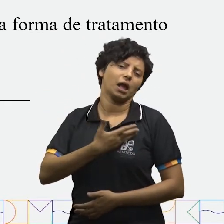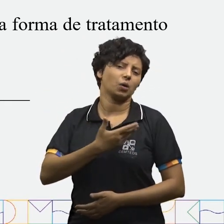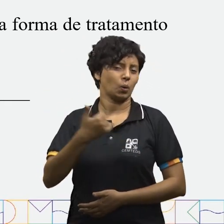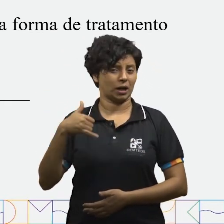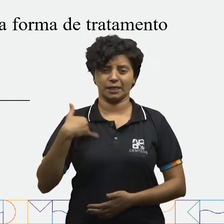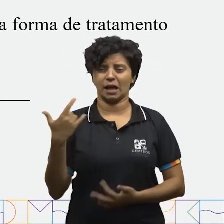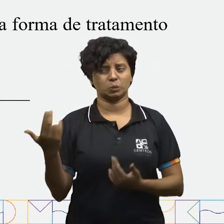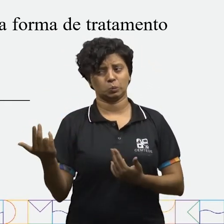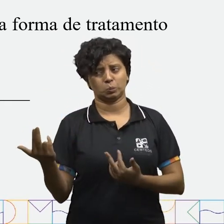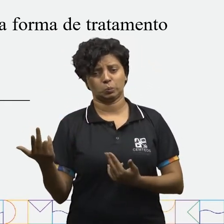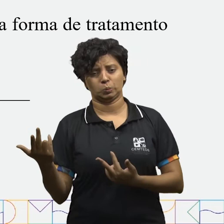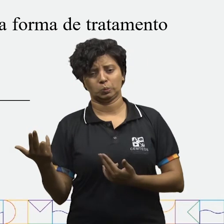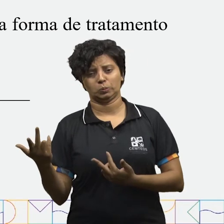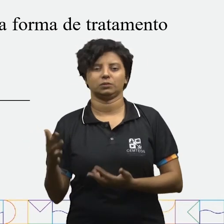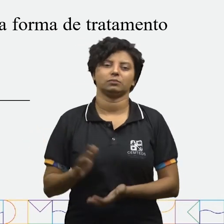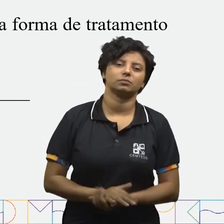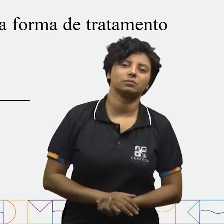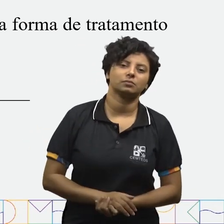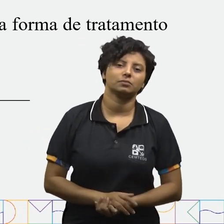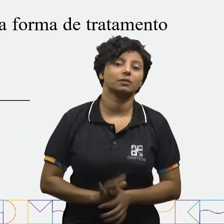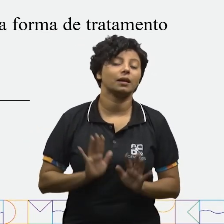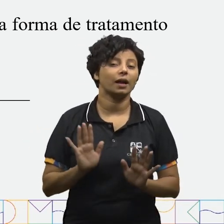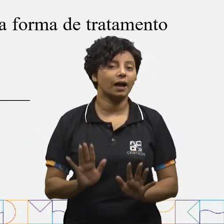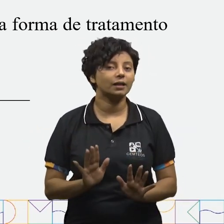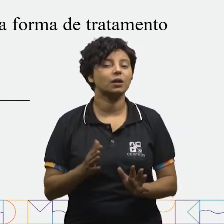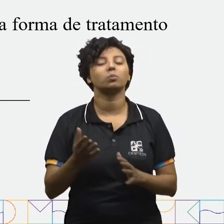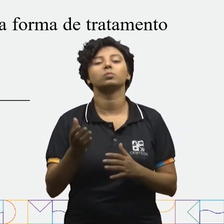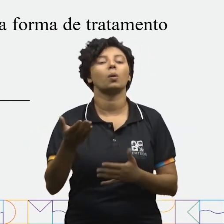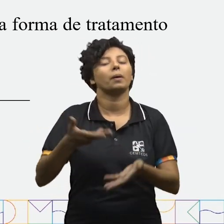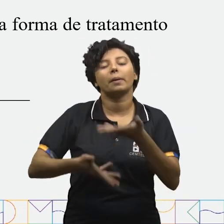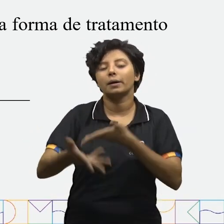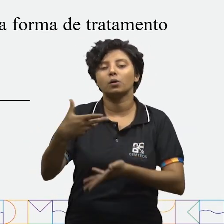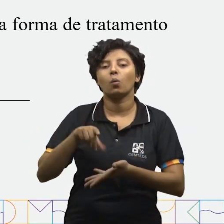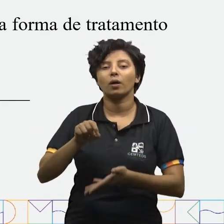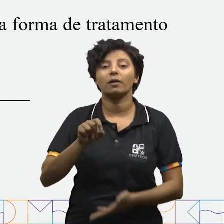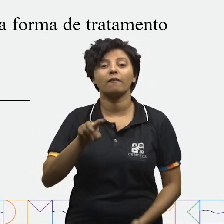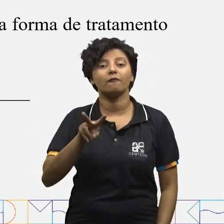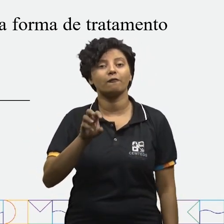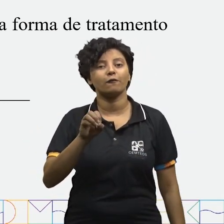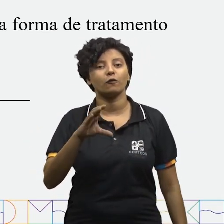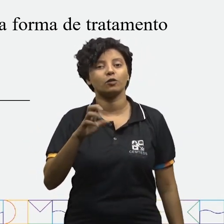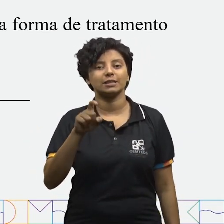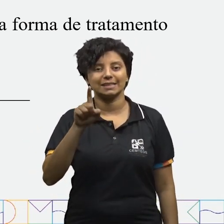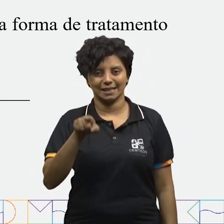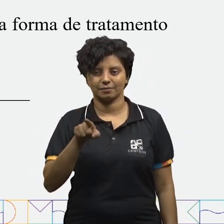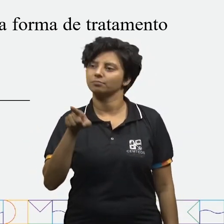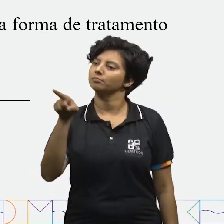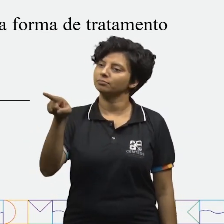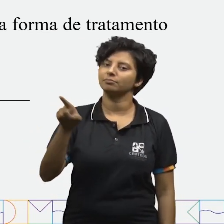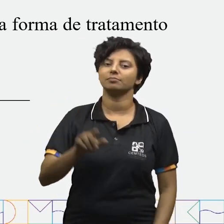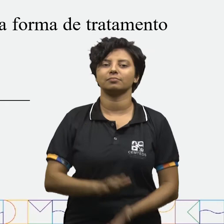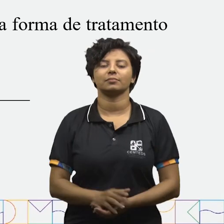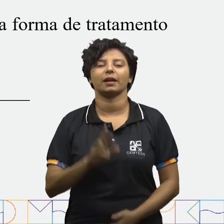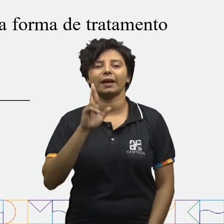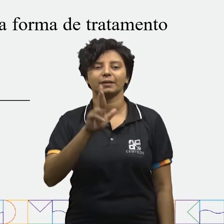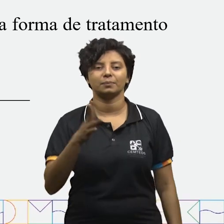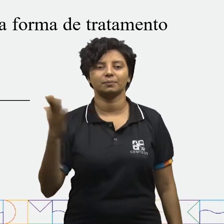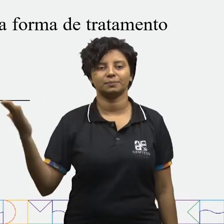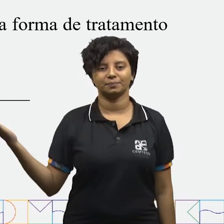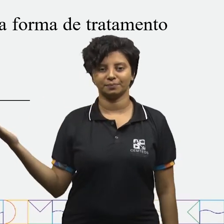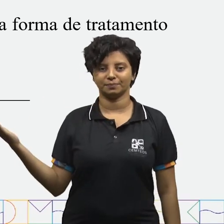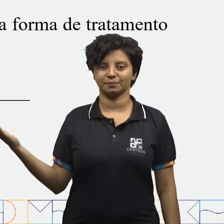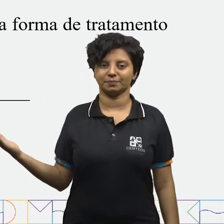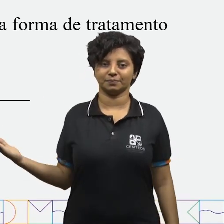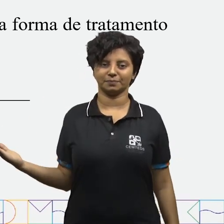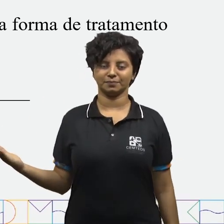coleguinha, alguém da sua idade. Então, a forma de tratamento ideal seria o você. A nossa resposta fica: